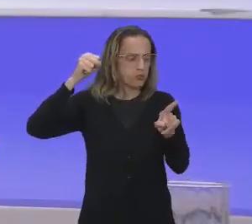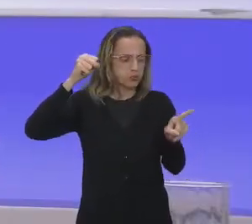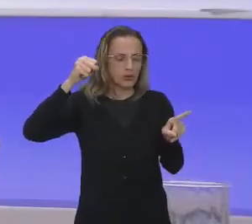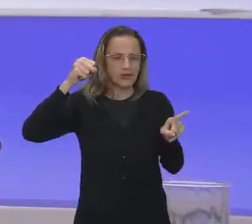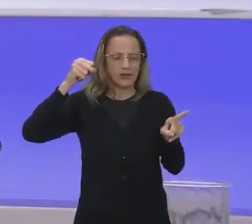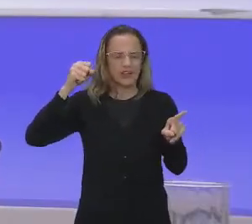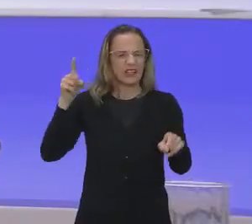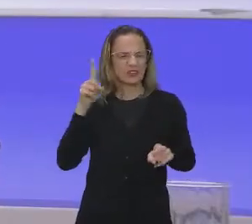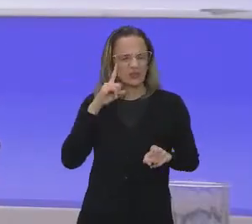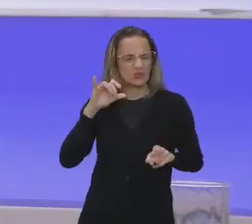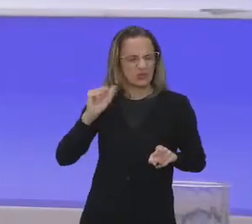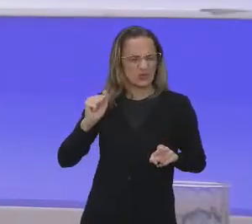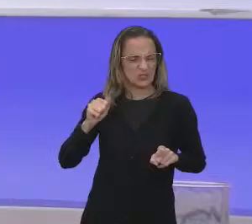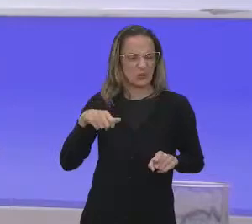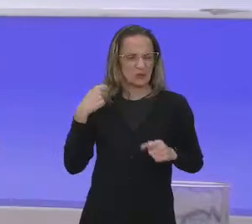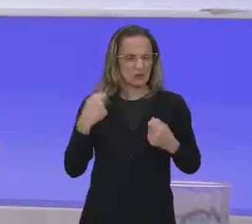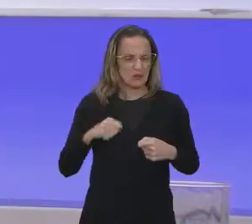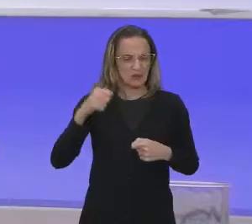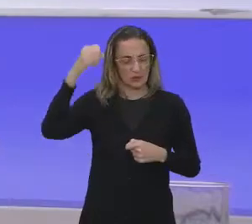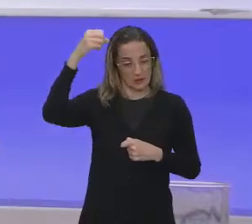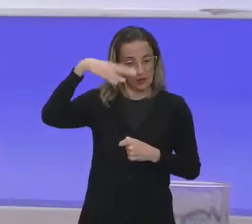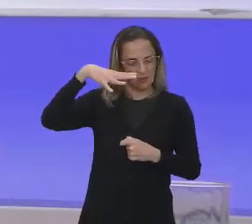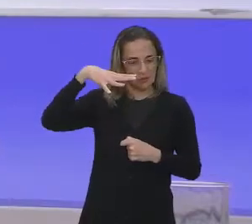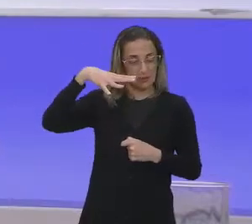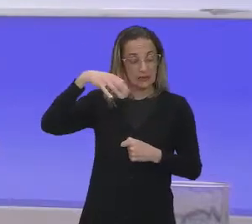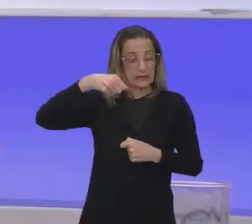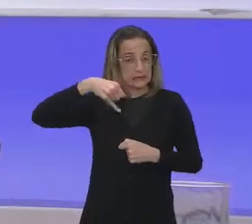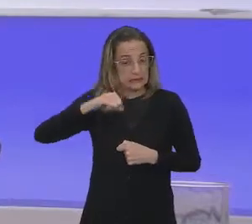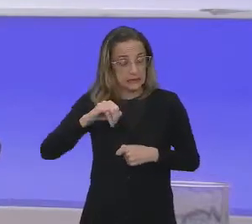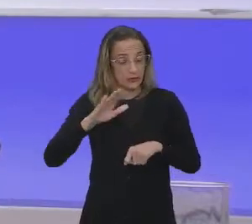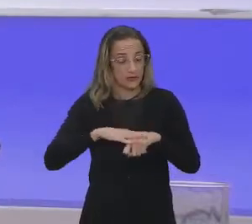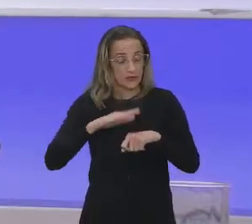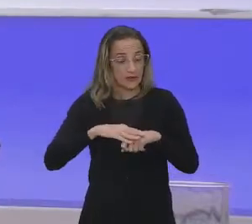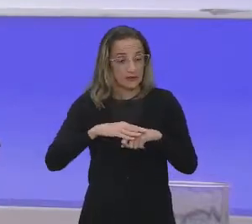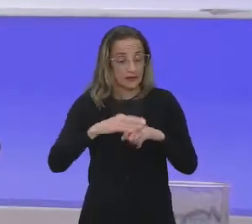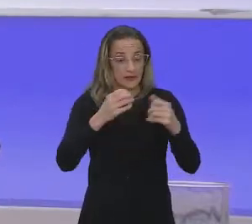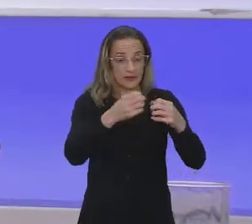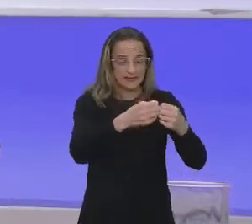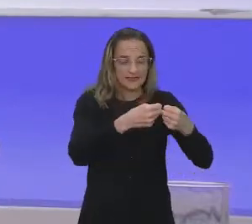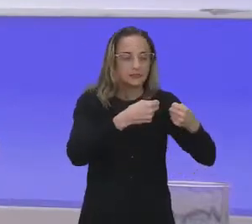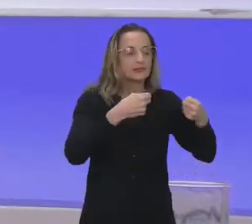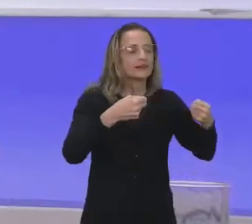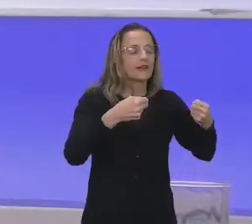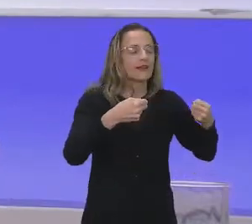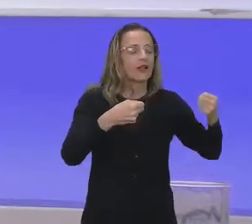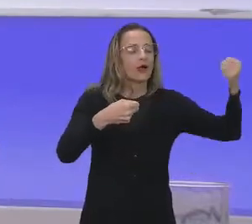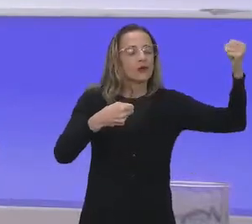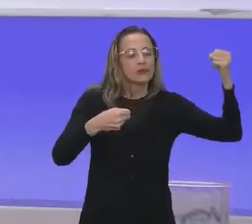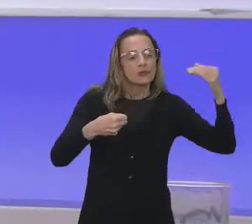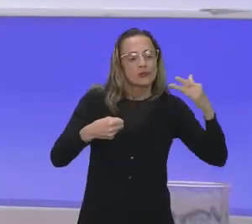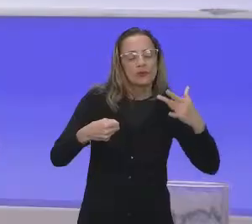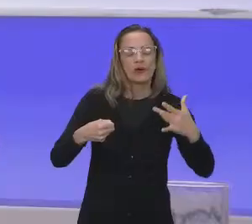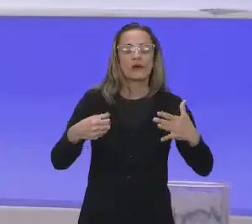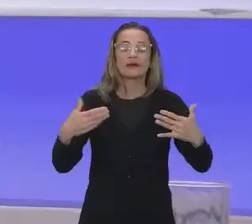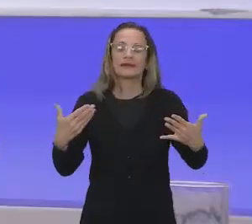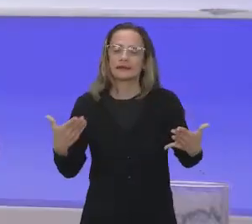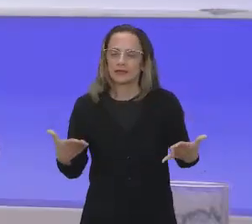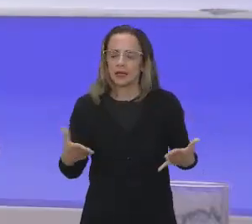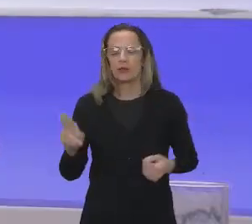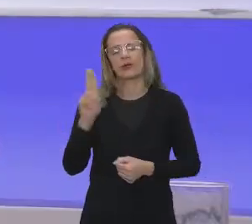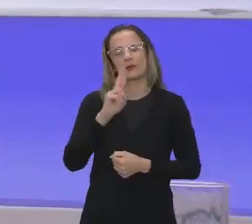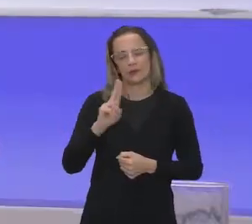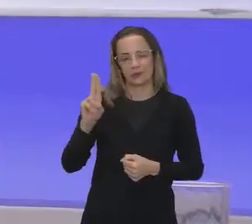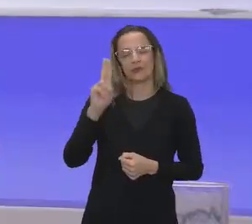dia, eu preciso dessa luz acesa, se eu abrir a janela, a claridade não está aqui, vai clarear aqui? Então, é usar